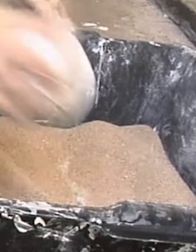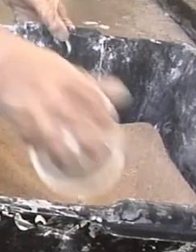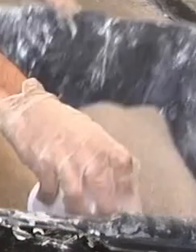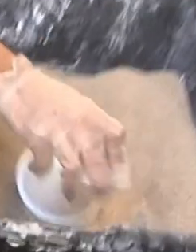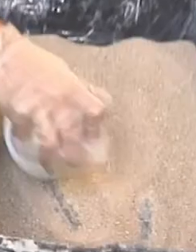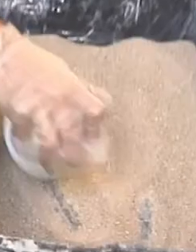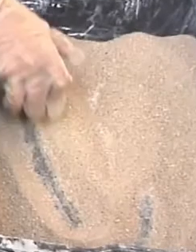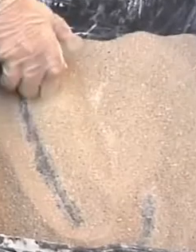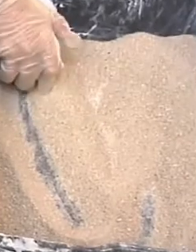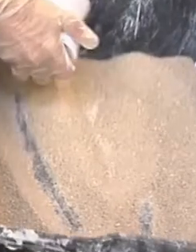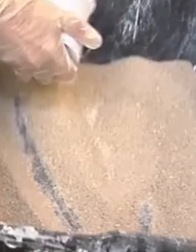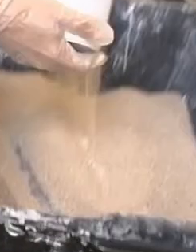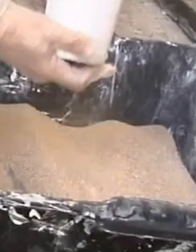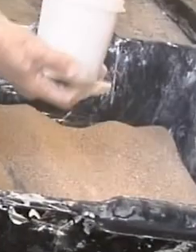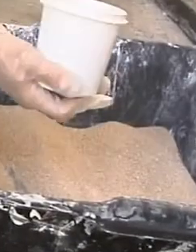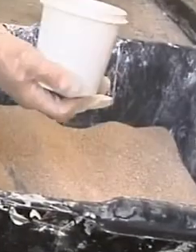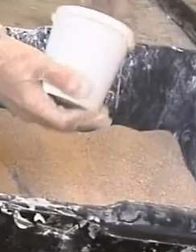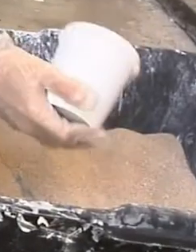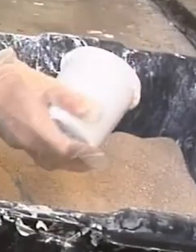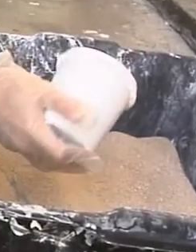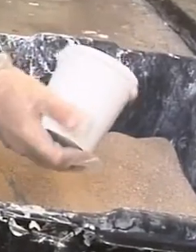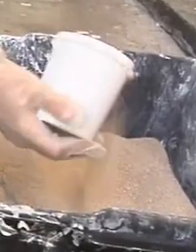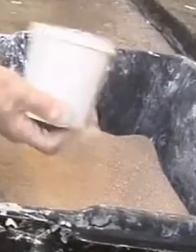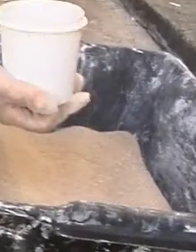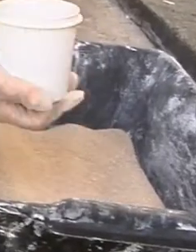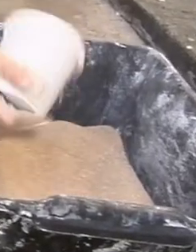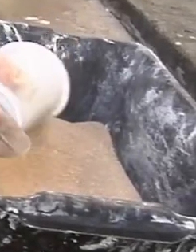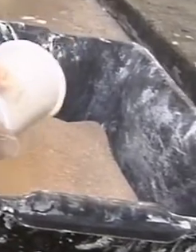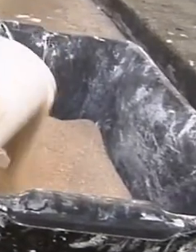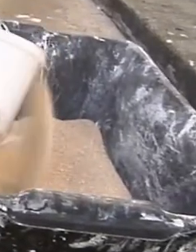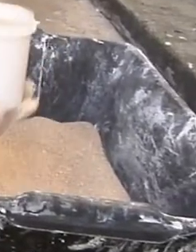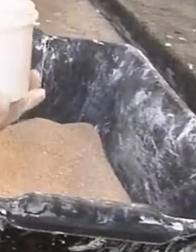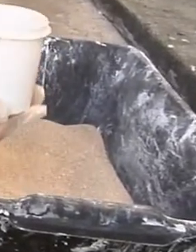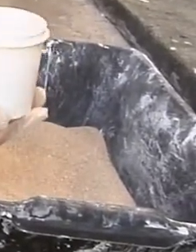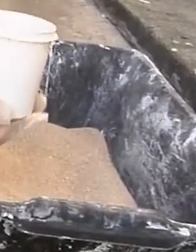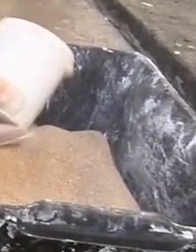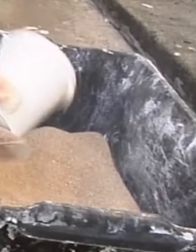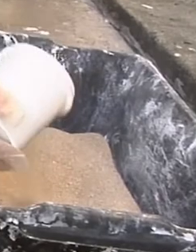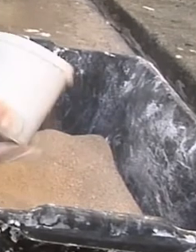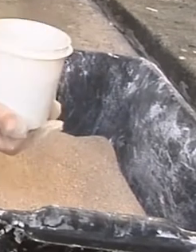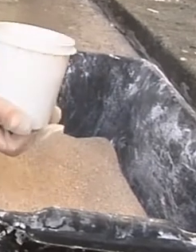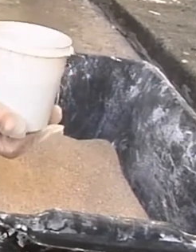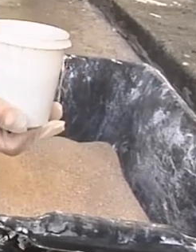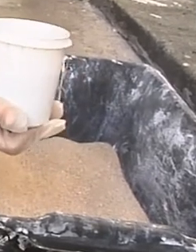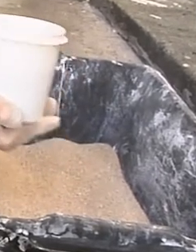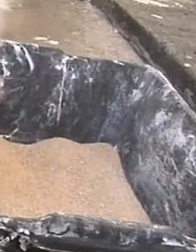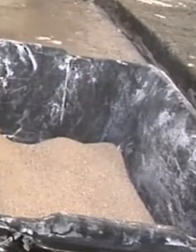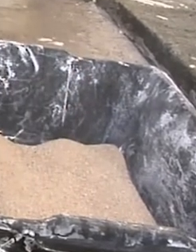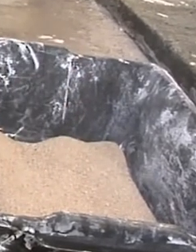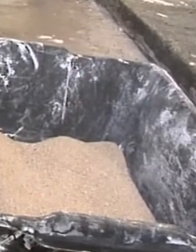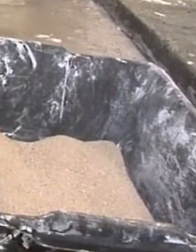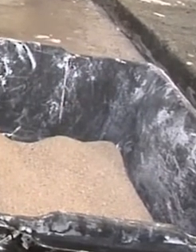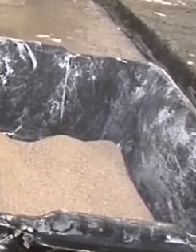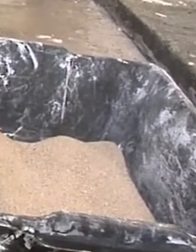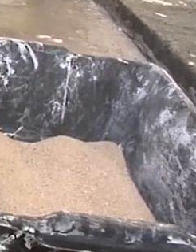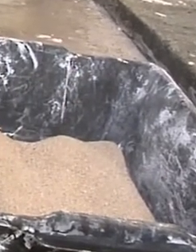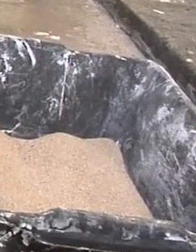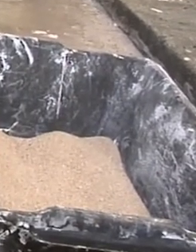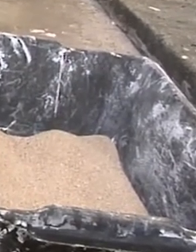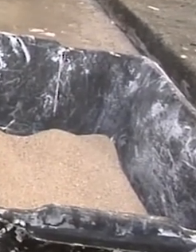né? As construções antigas. Vou colocar 1,5 de areia e 1,5 de pó de